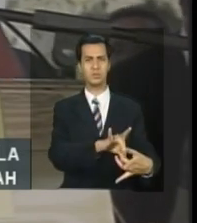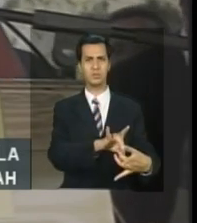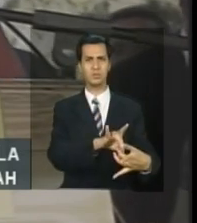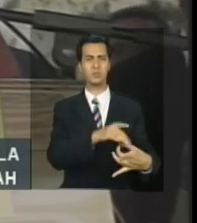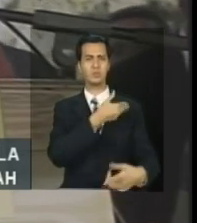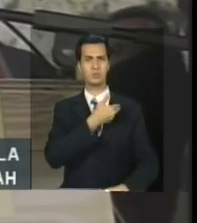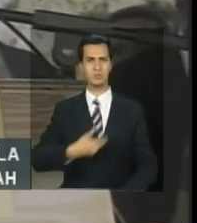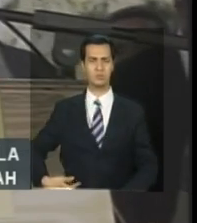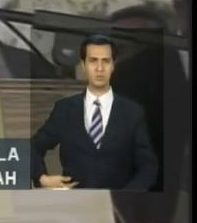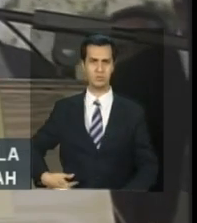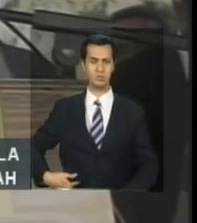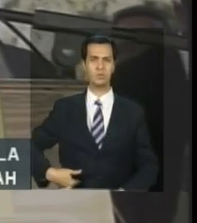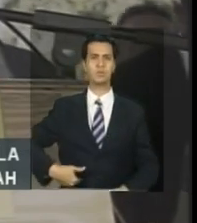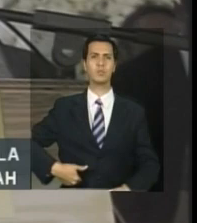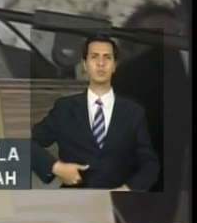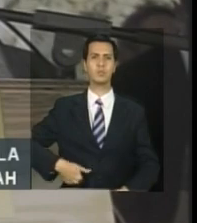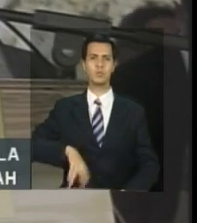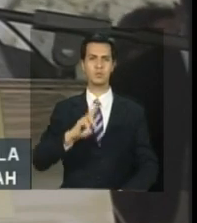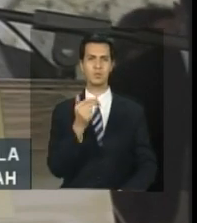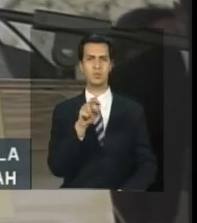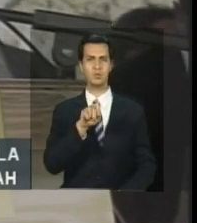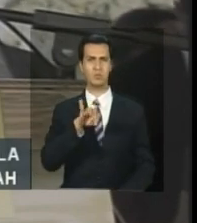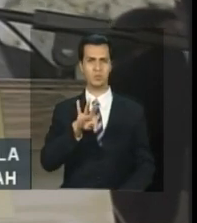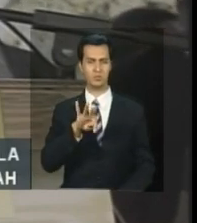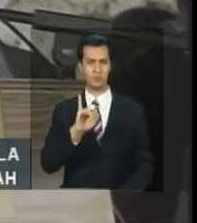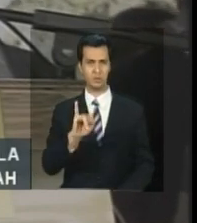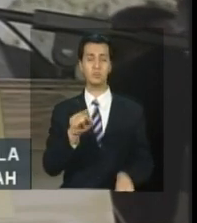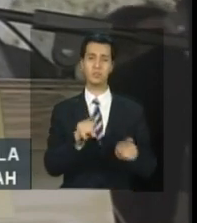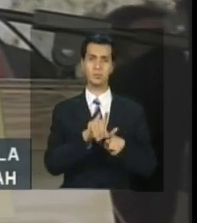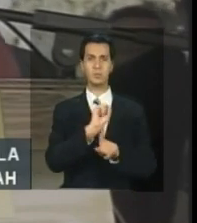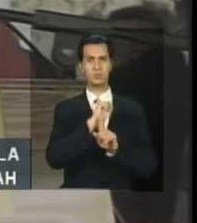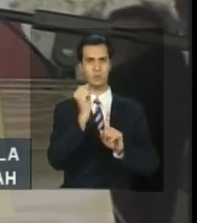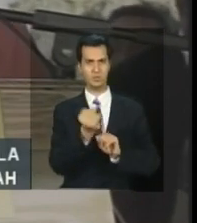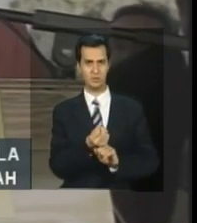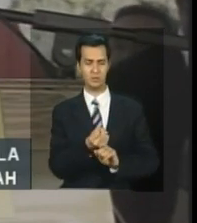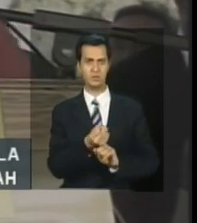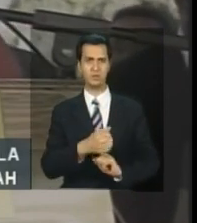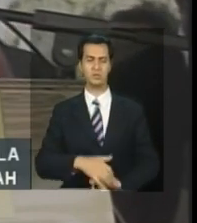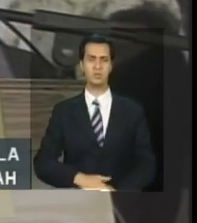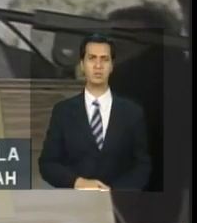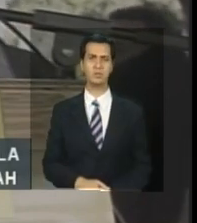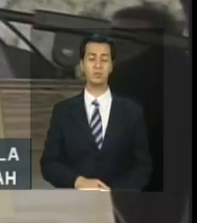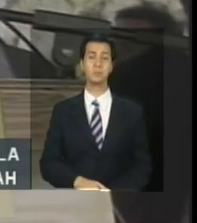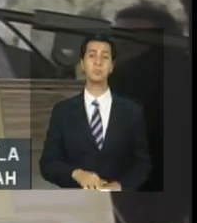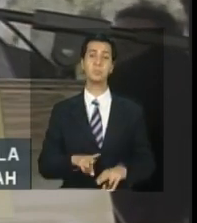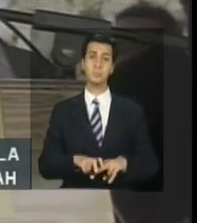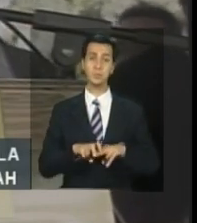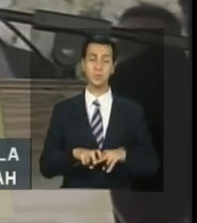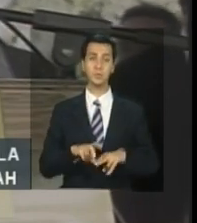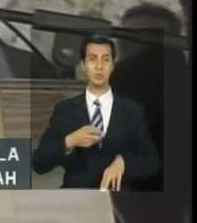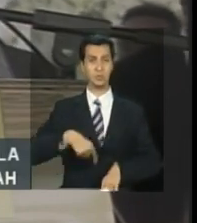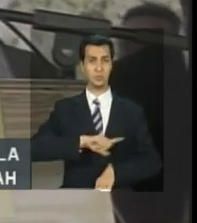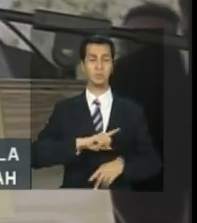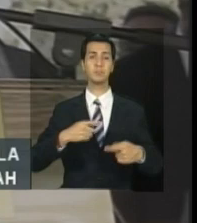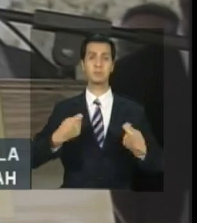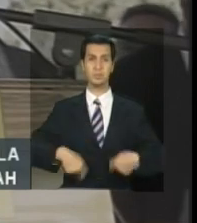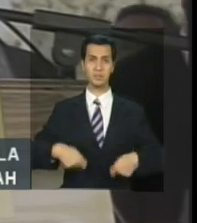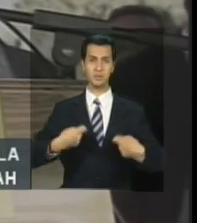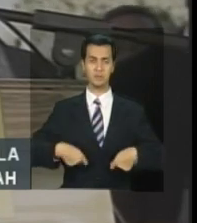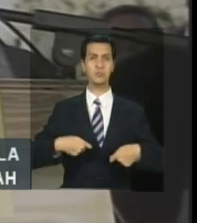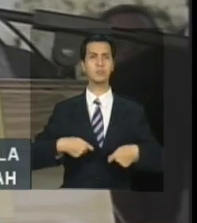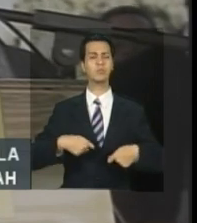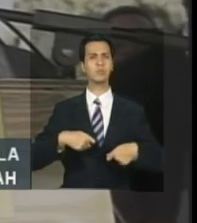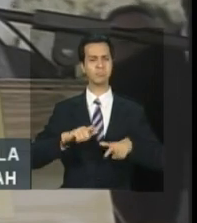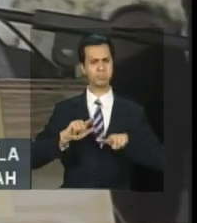o governo e a sociedade nacional do Haiti. Para tanto, precisamos perseverar em